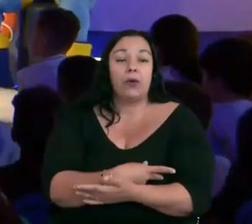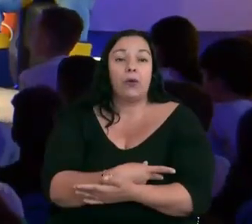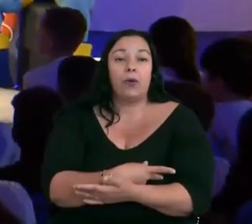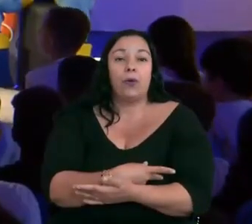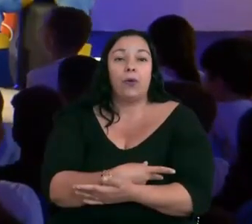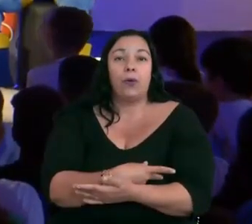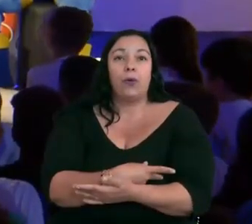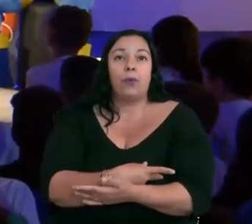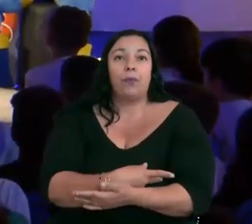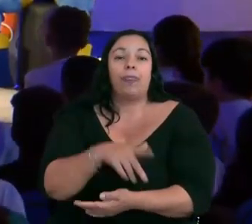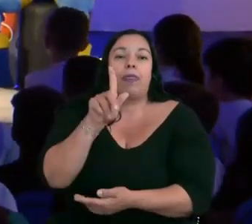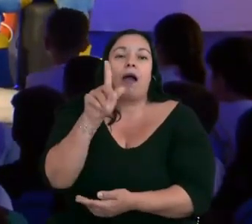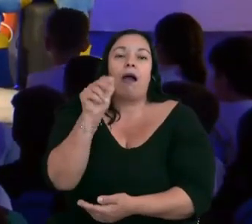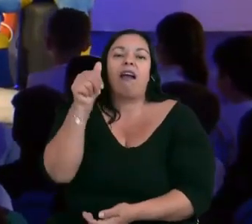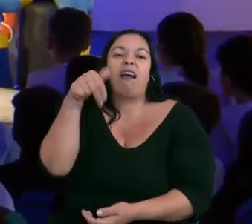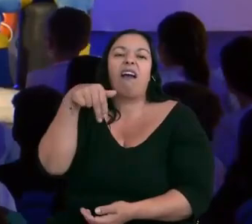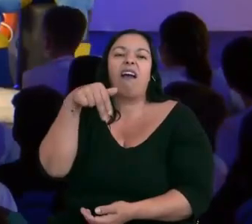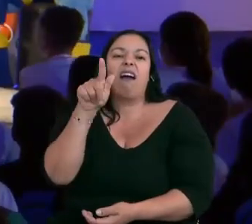Plásticos